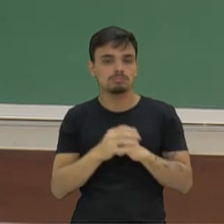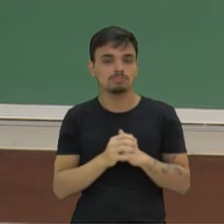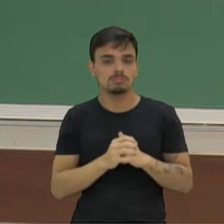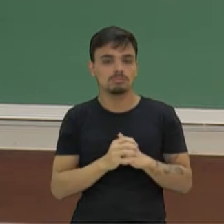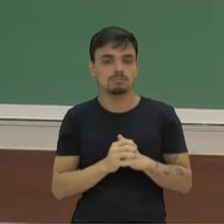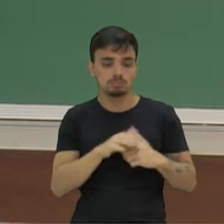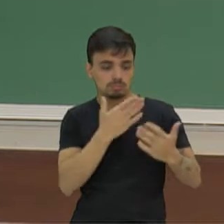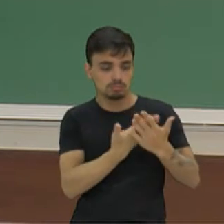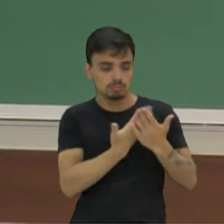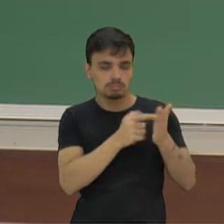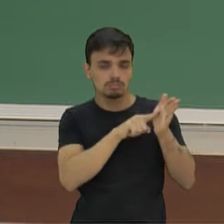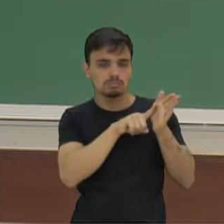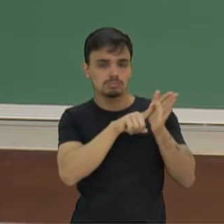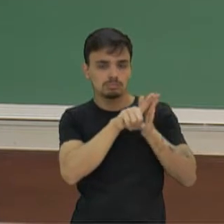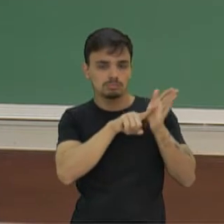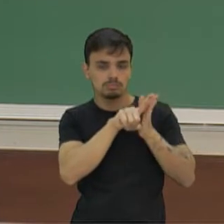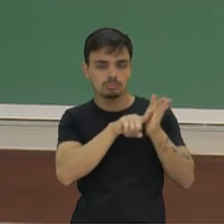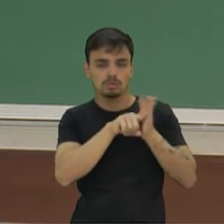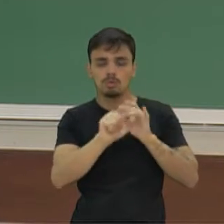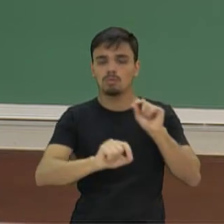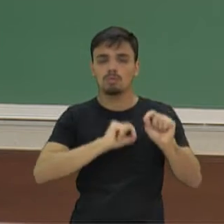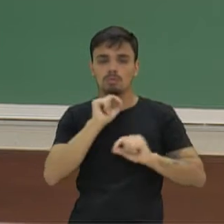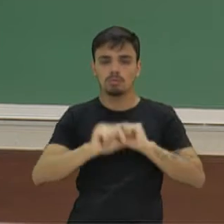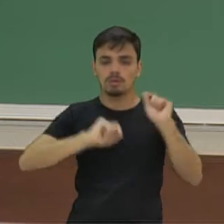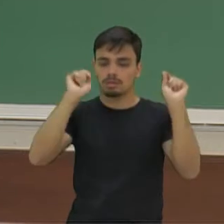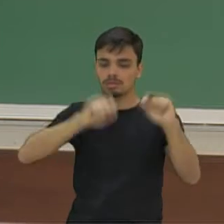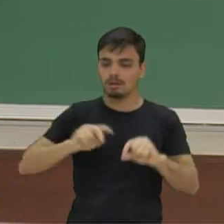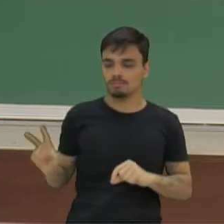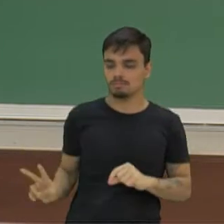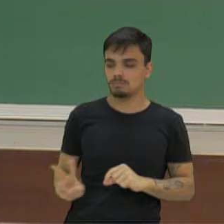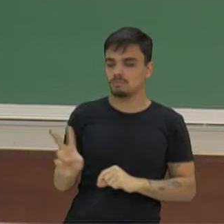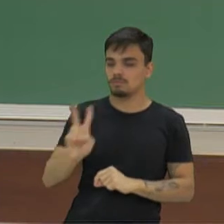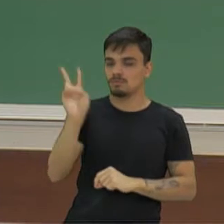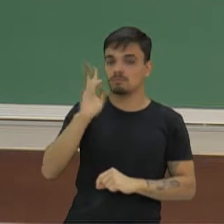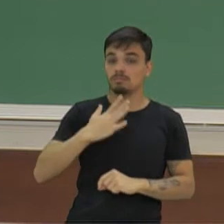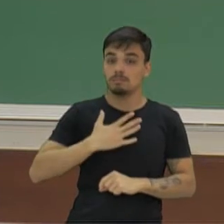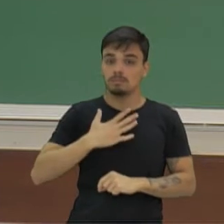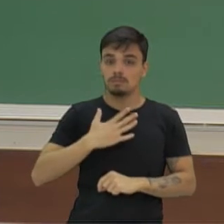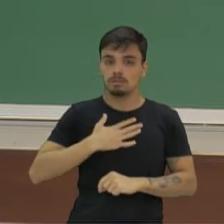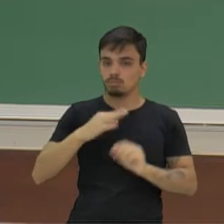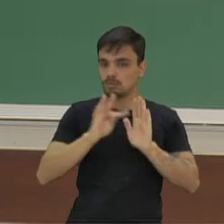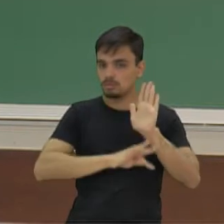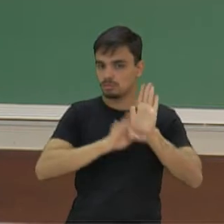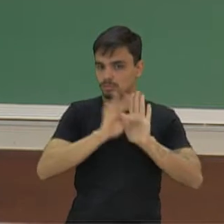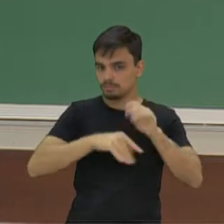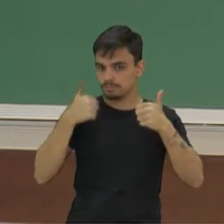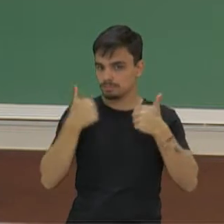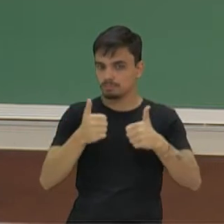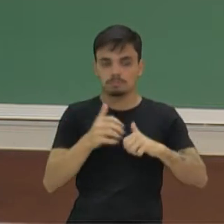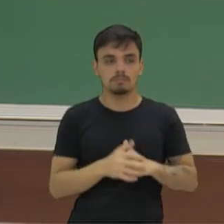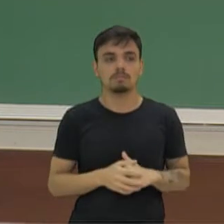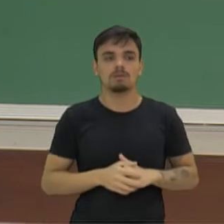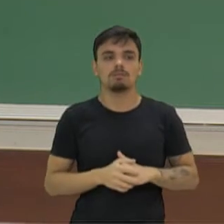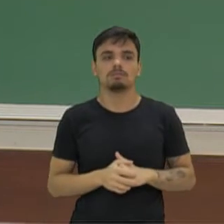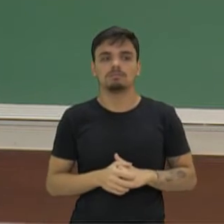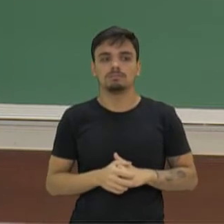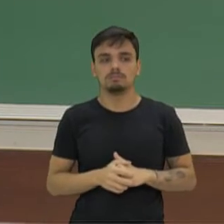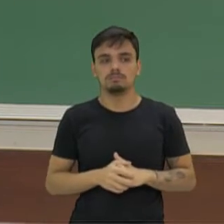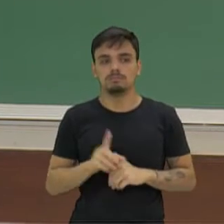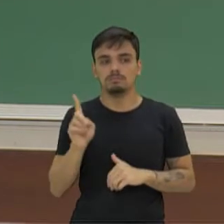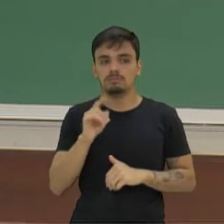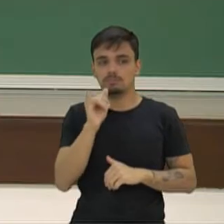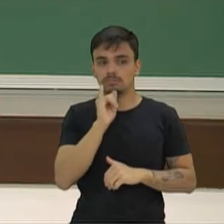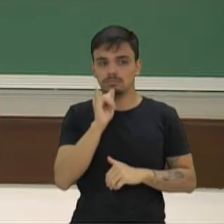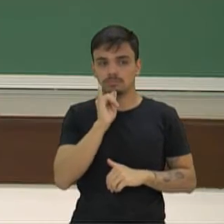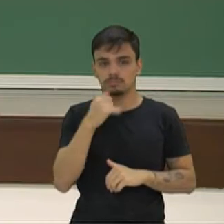um estudo, eu acabo dando valor para o meu texto. Combinado? Vamos então, vendo esses exemplos, eu